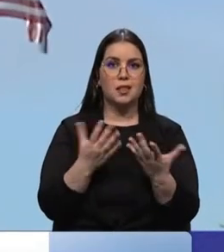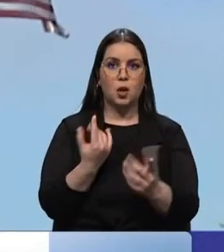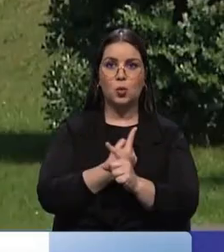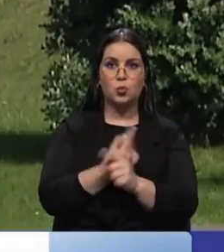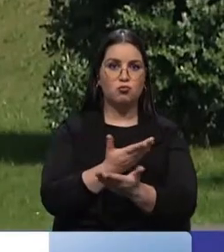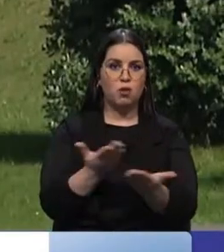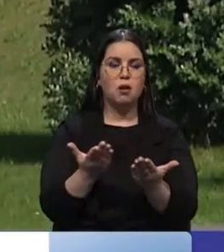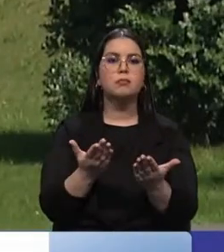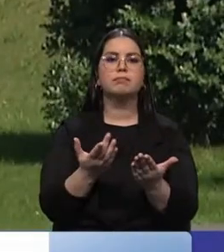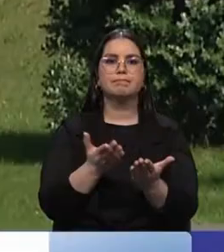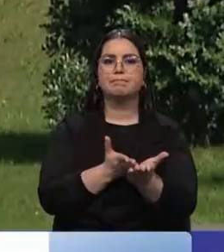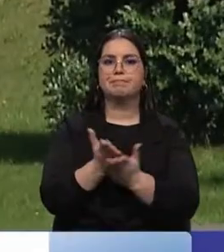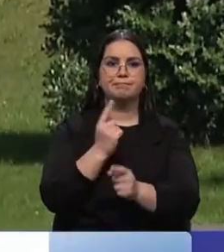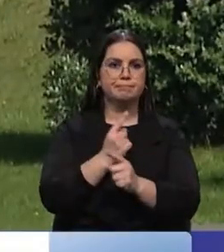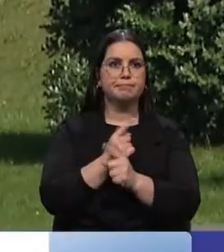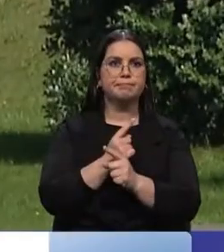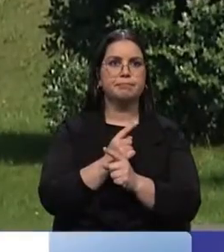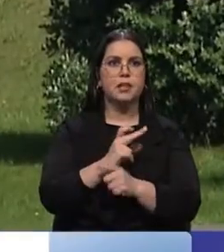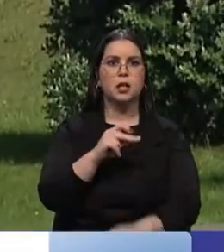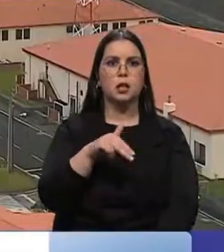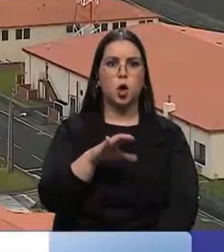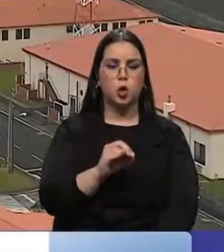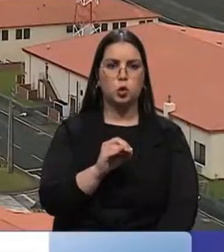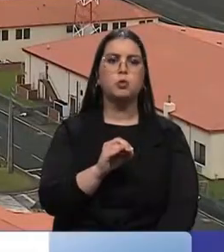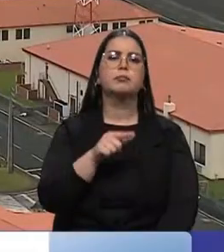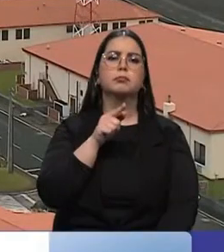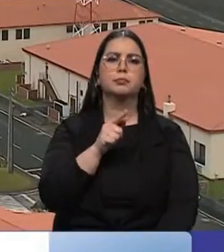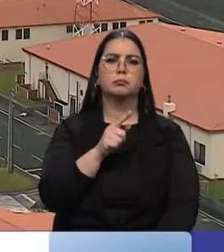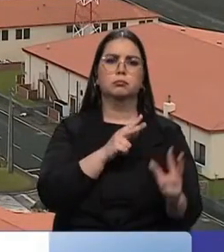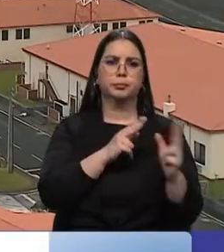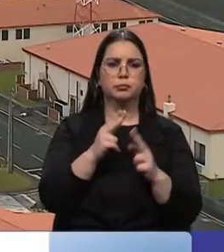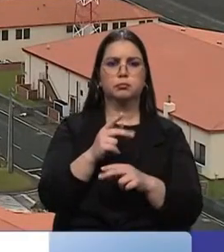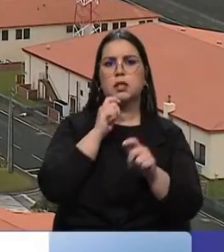atualizações, continuam, como disse o António na peça, continuam 15